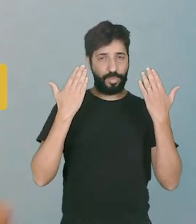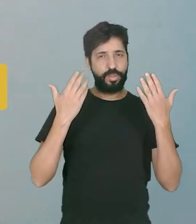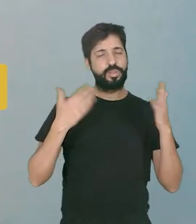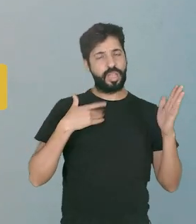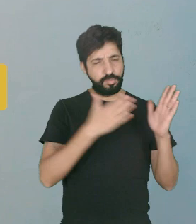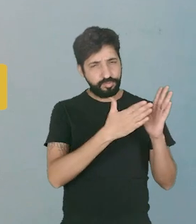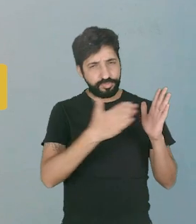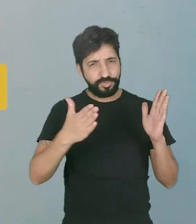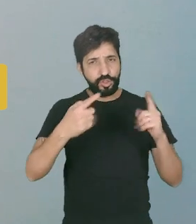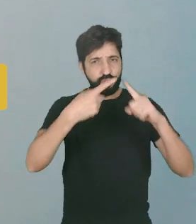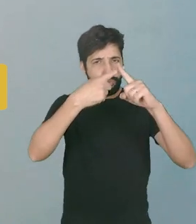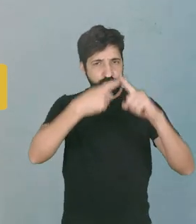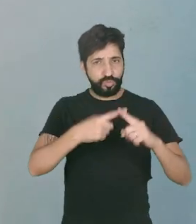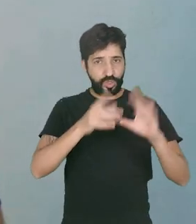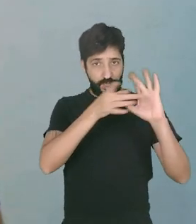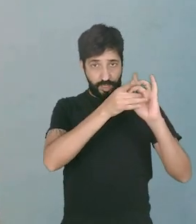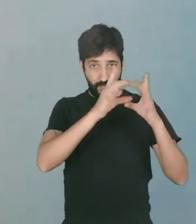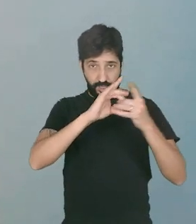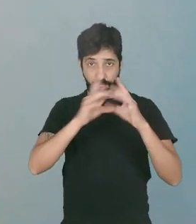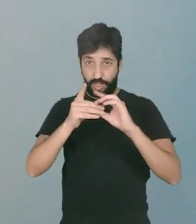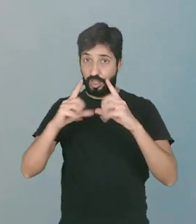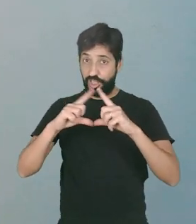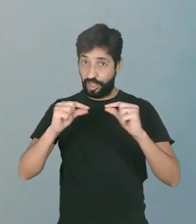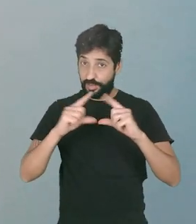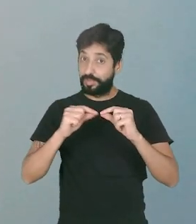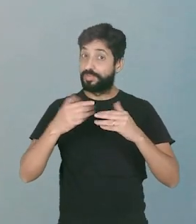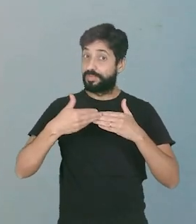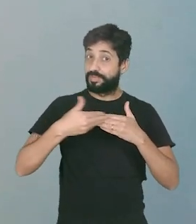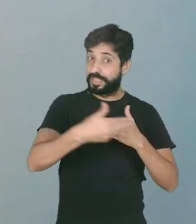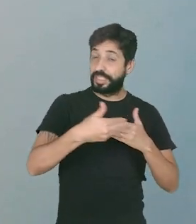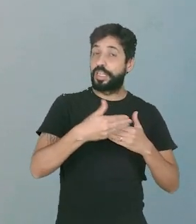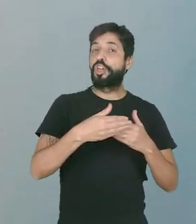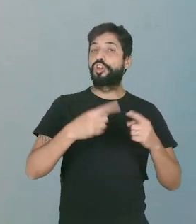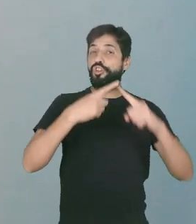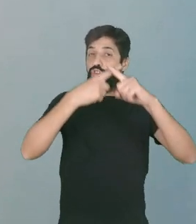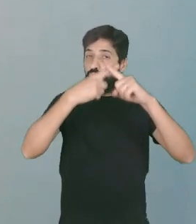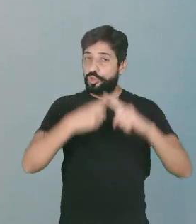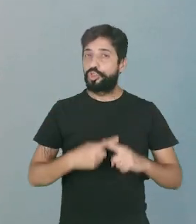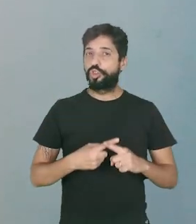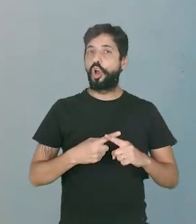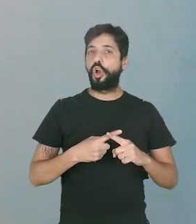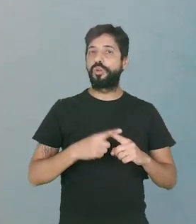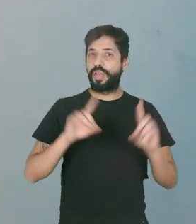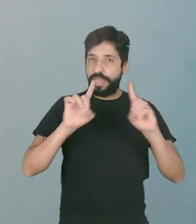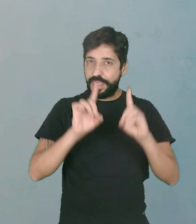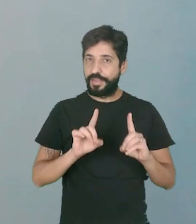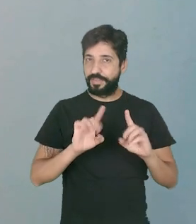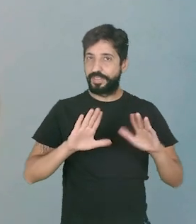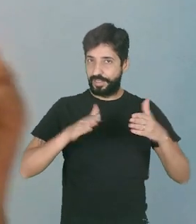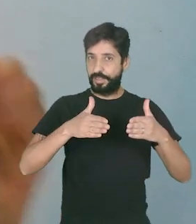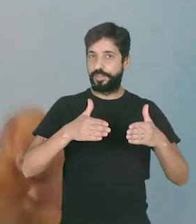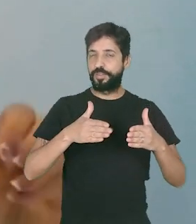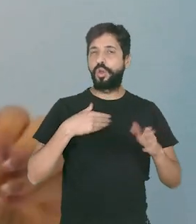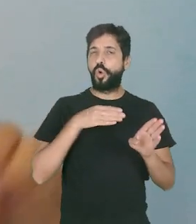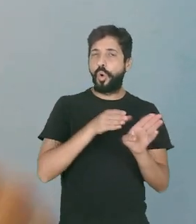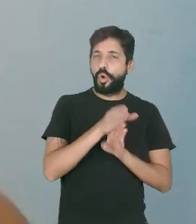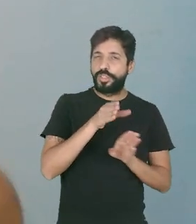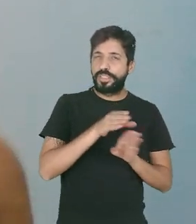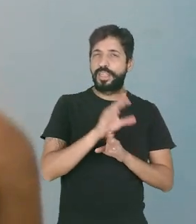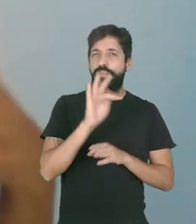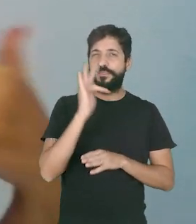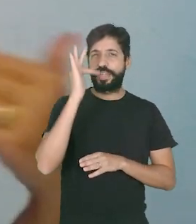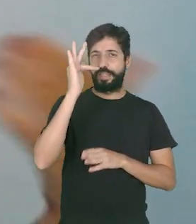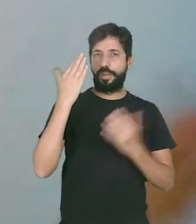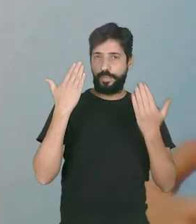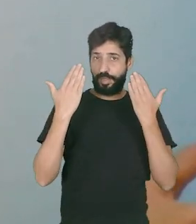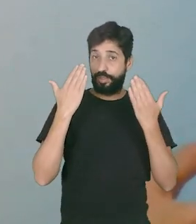Jogos Olímpicos de Tóquio e logo na dos Jogos Paralímpicos, o Conselho Federal de Psicologia,